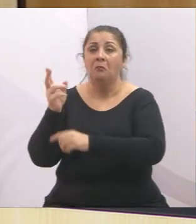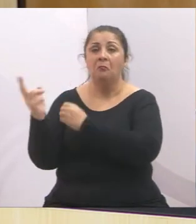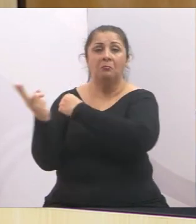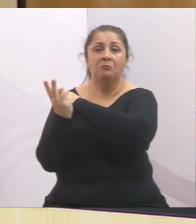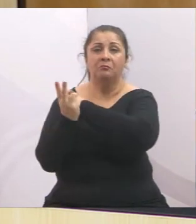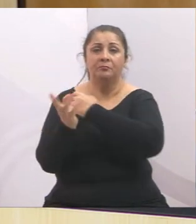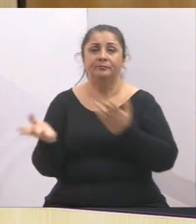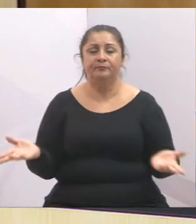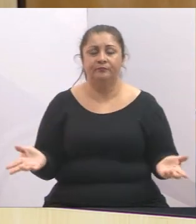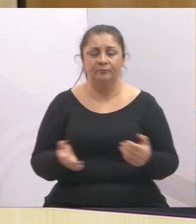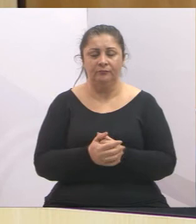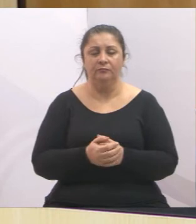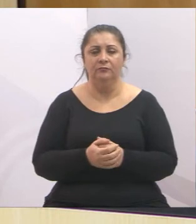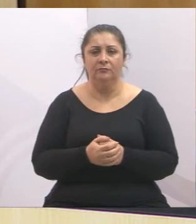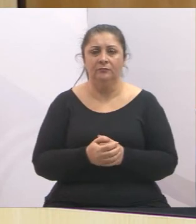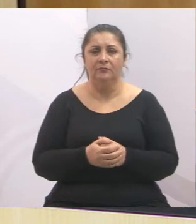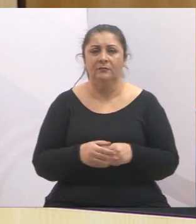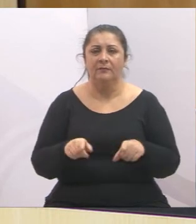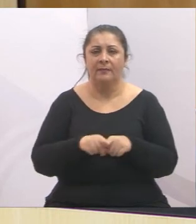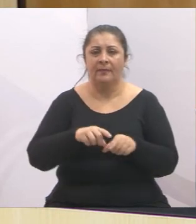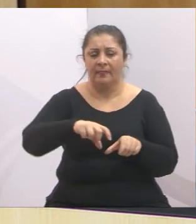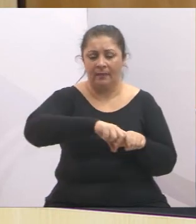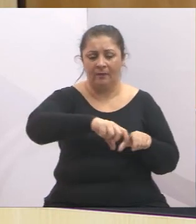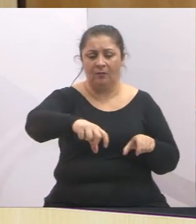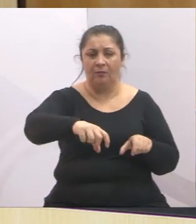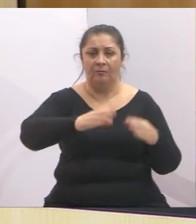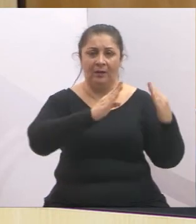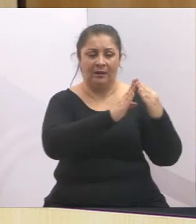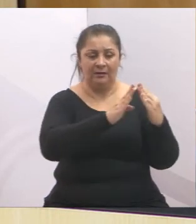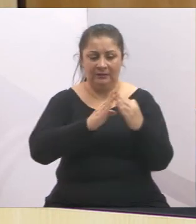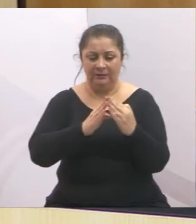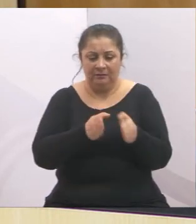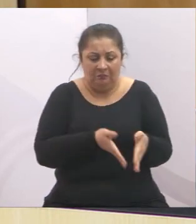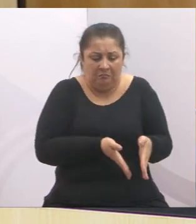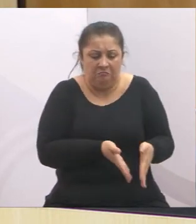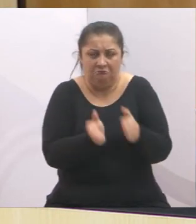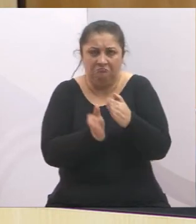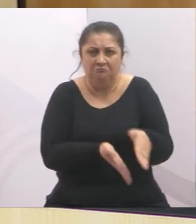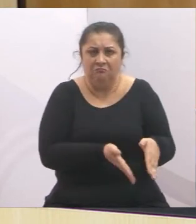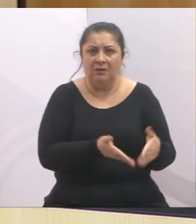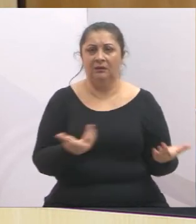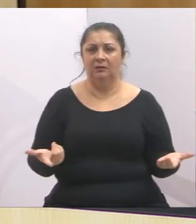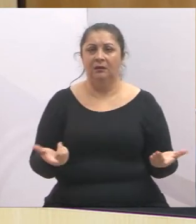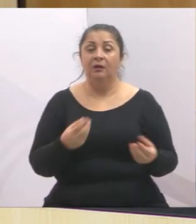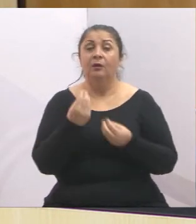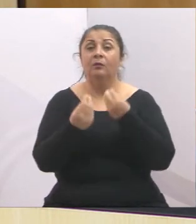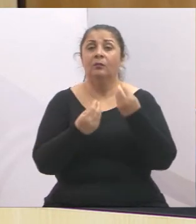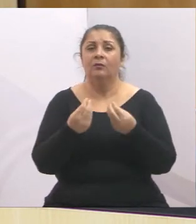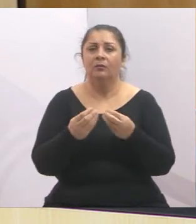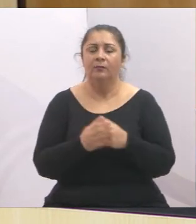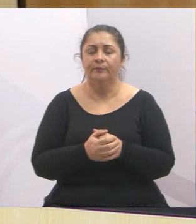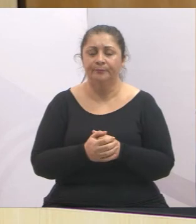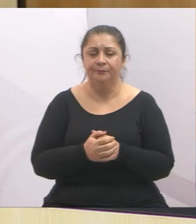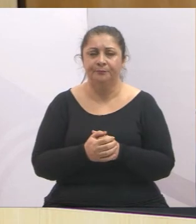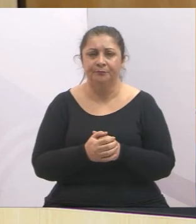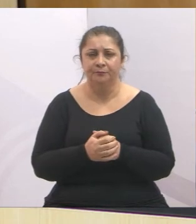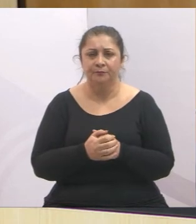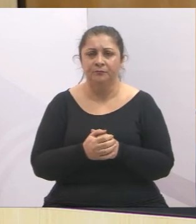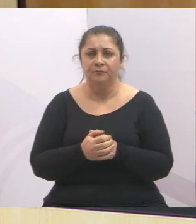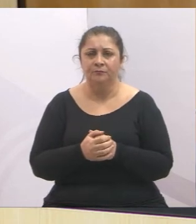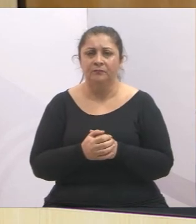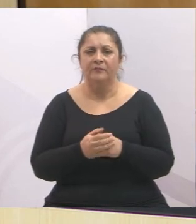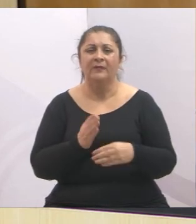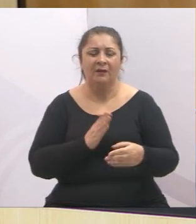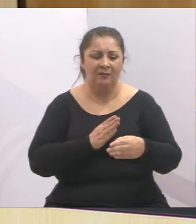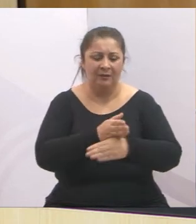do condomínio e no corredor existente entre uma casa e outra, pois há assoreamento comprometendo a estrutura das casas, tão como invadindo